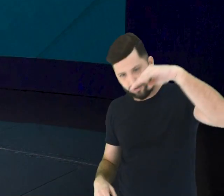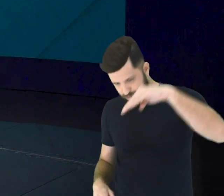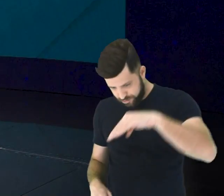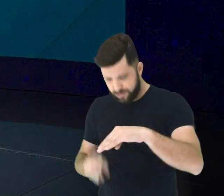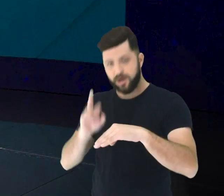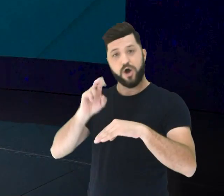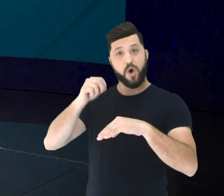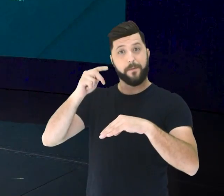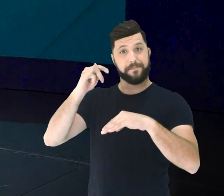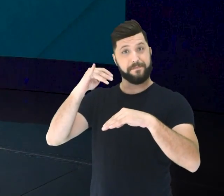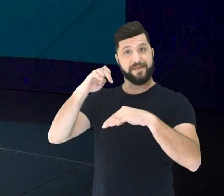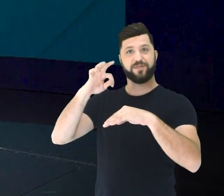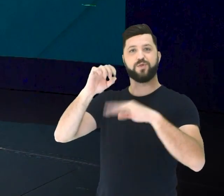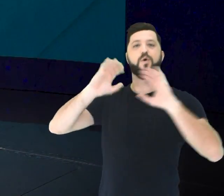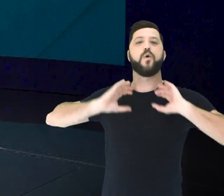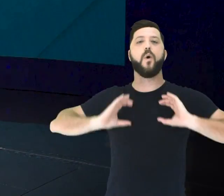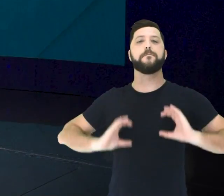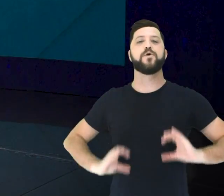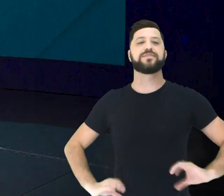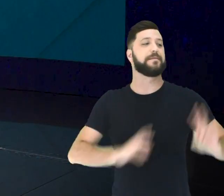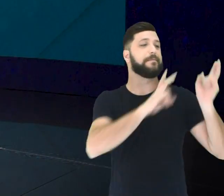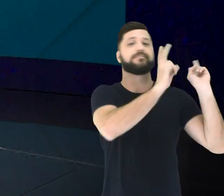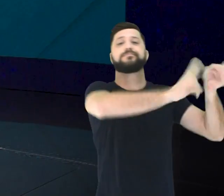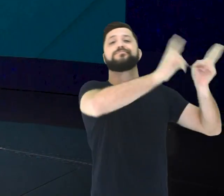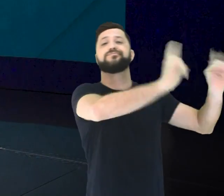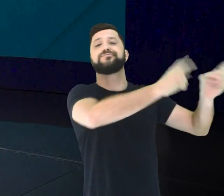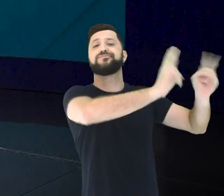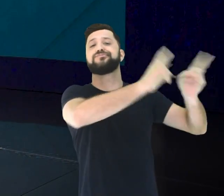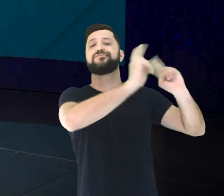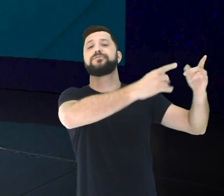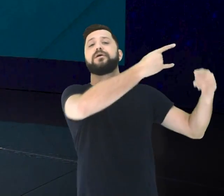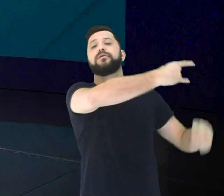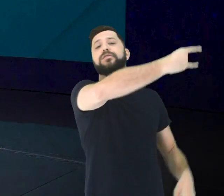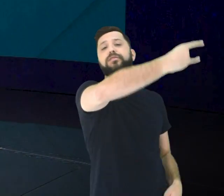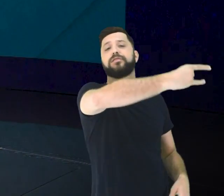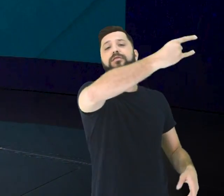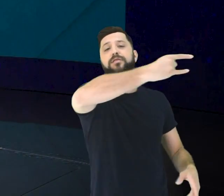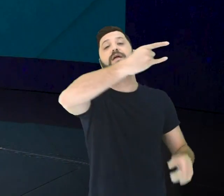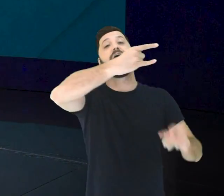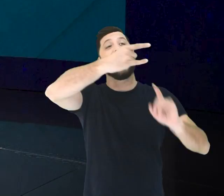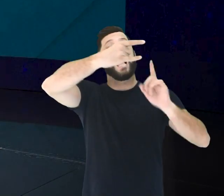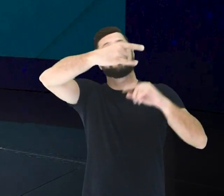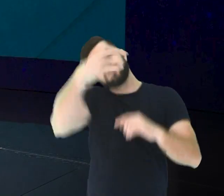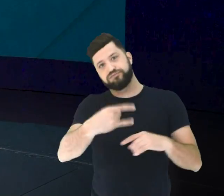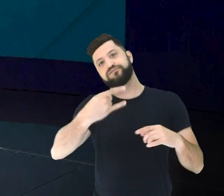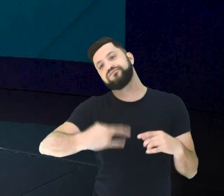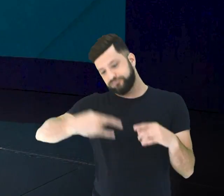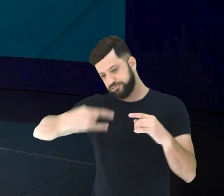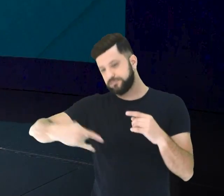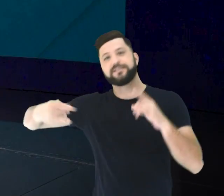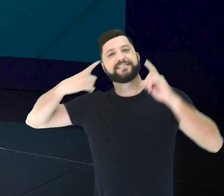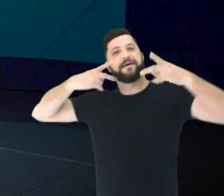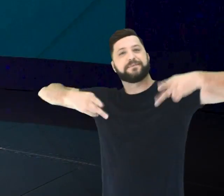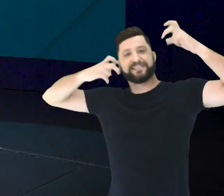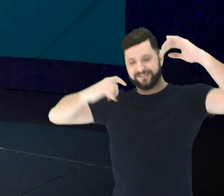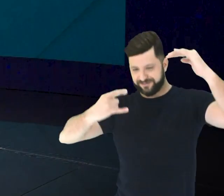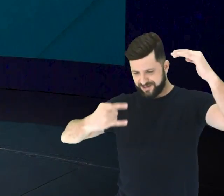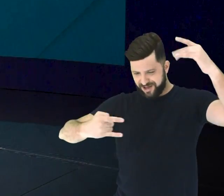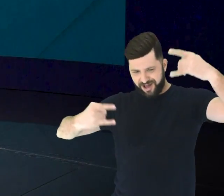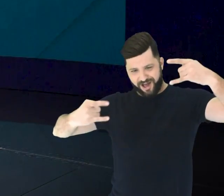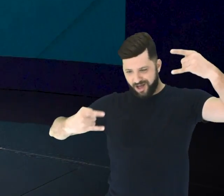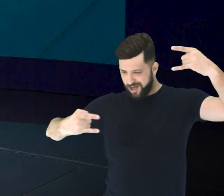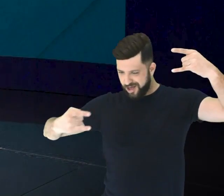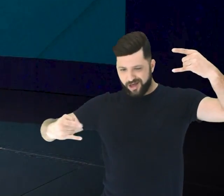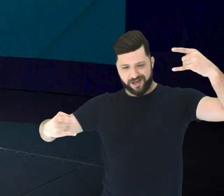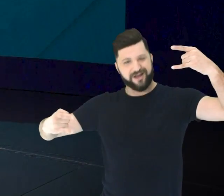uma mudança de comportamento das pernas a gente vai notar aqui o mercado vai sair de uma composição